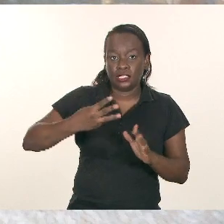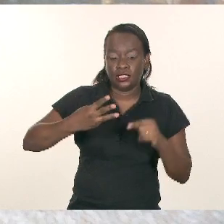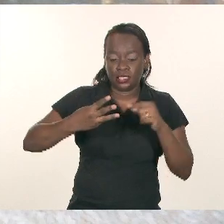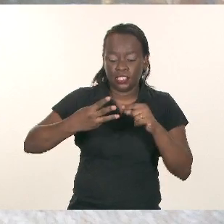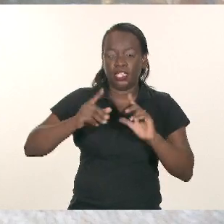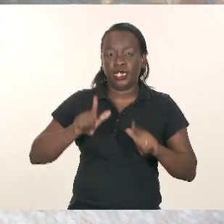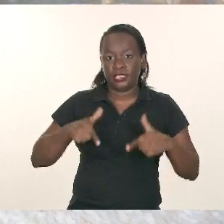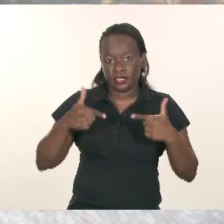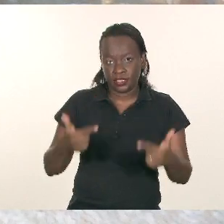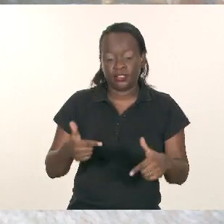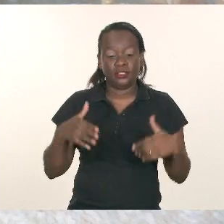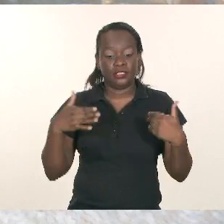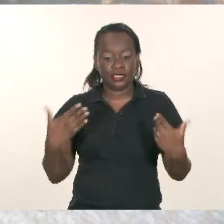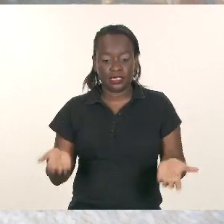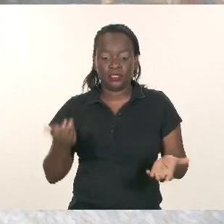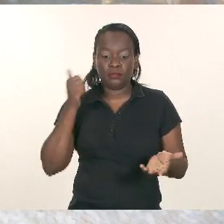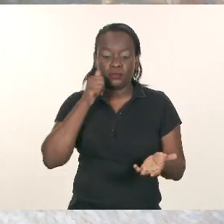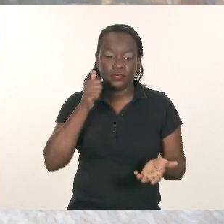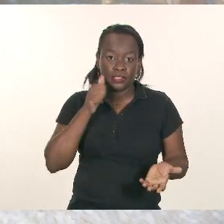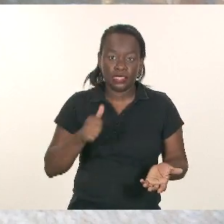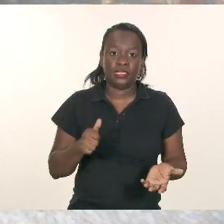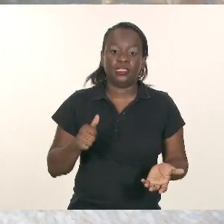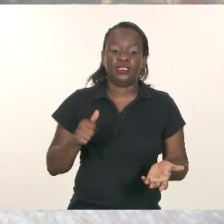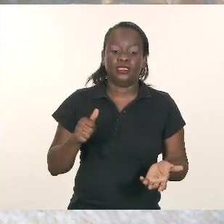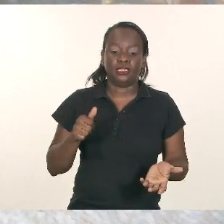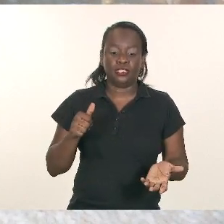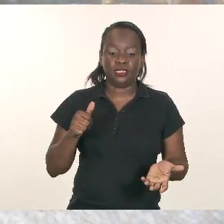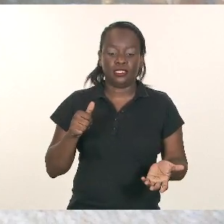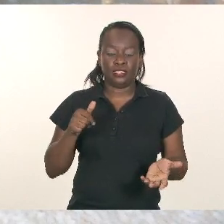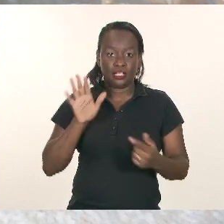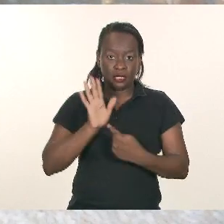naquela ação, não é? Ou seja, essa mulher que